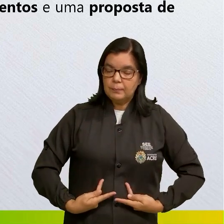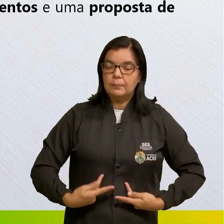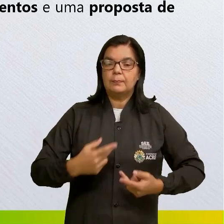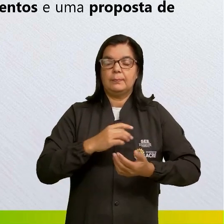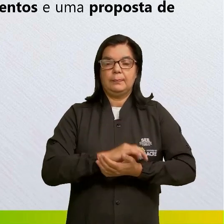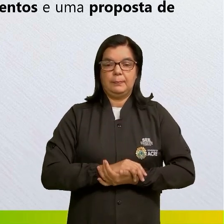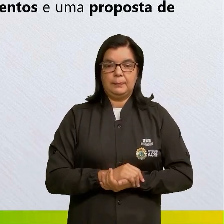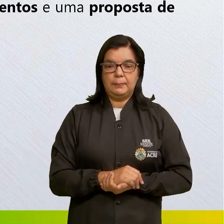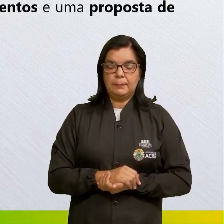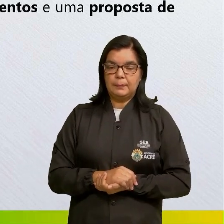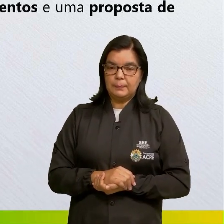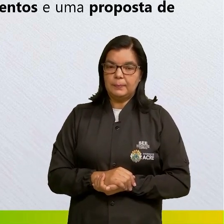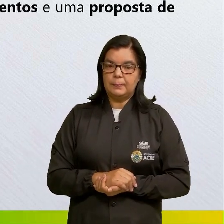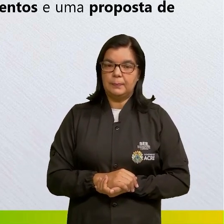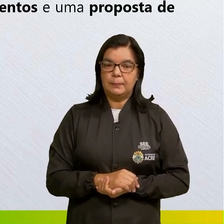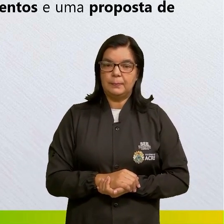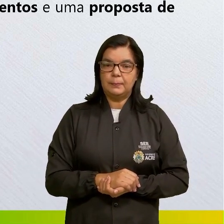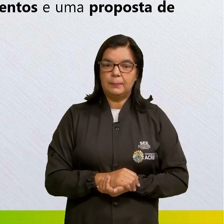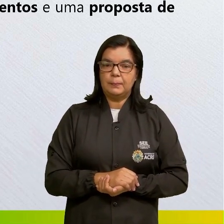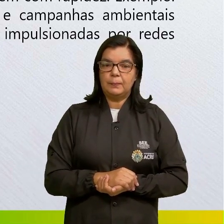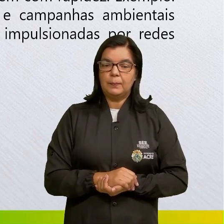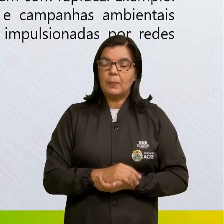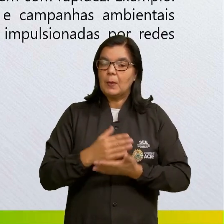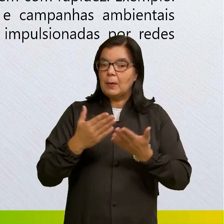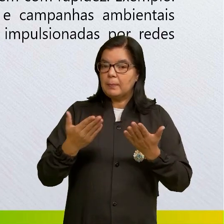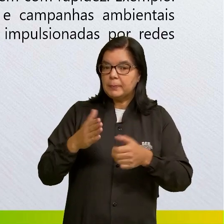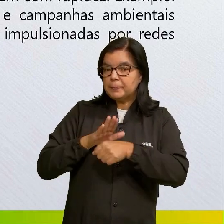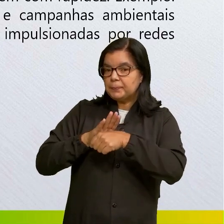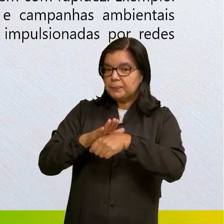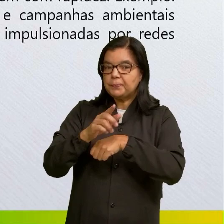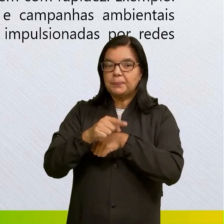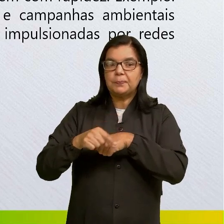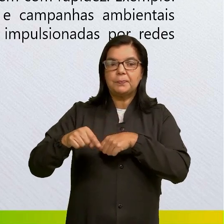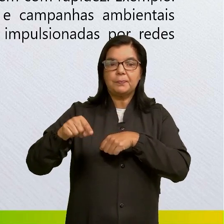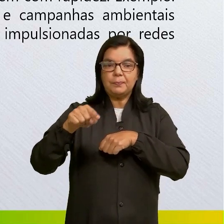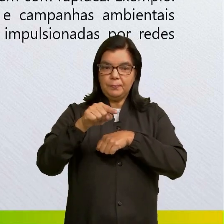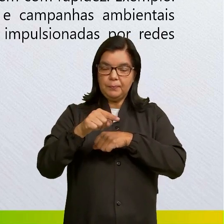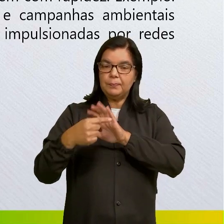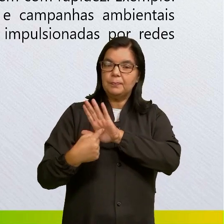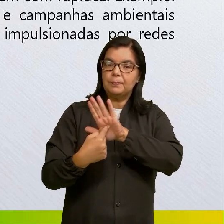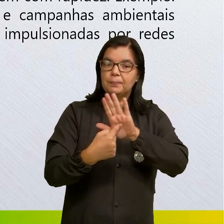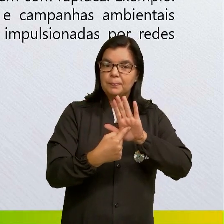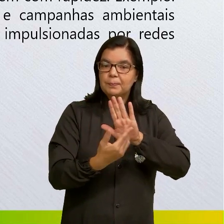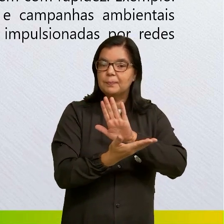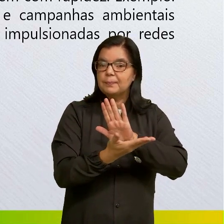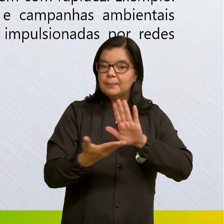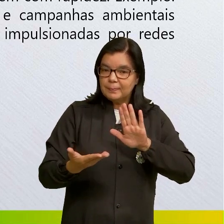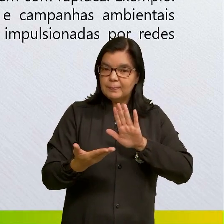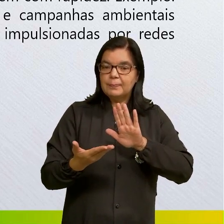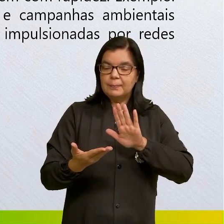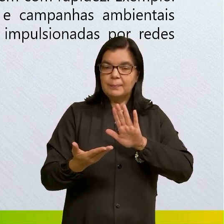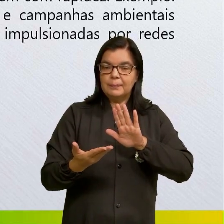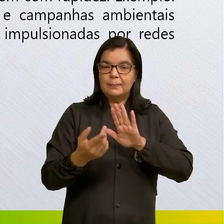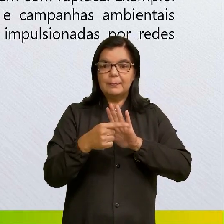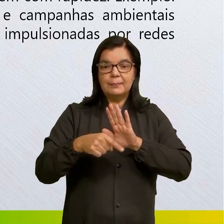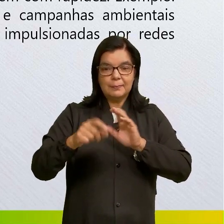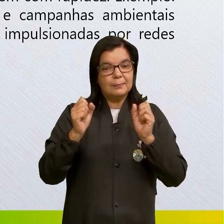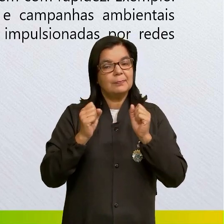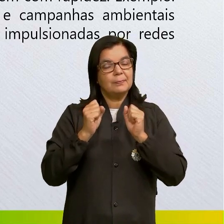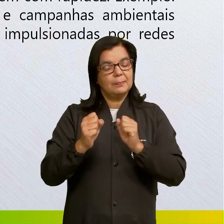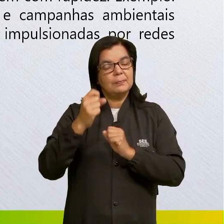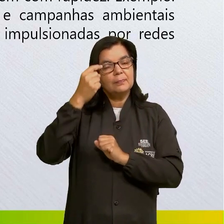dos direitos humanos. E para ajudar você, eu apresento agora, para que você